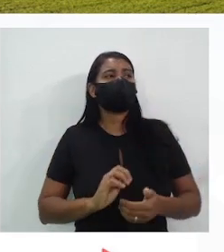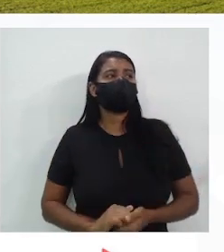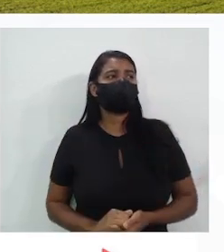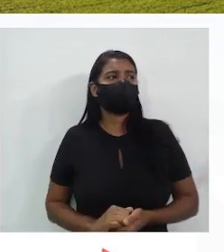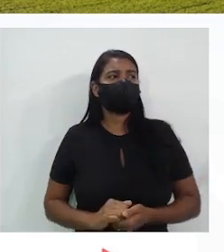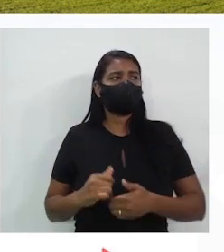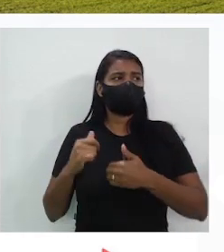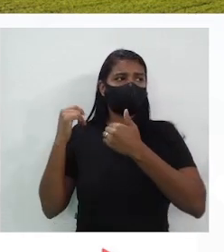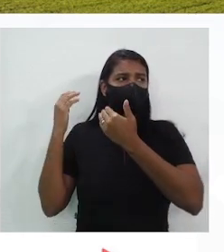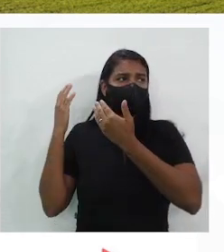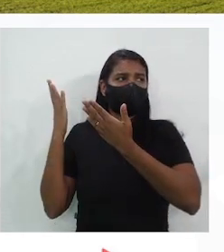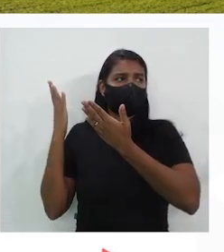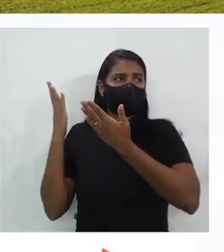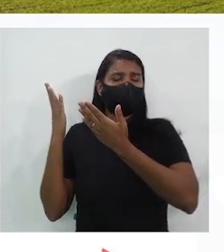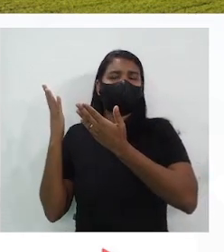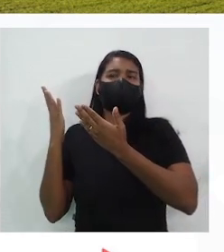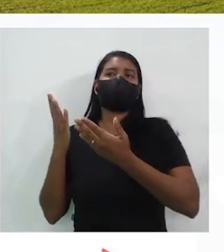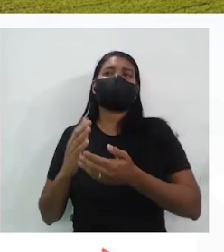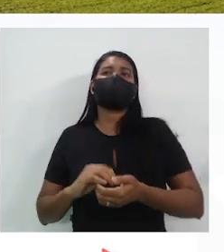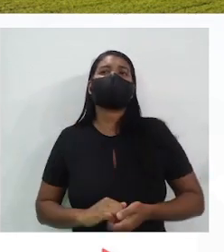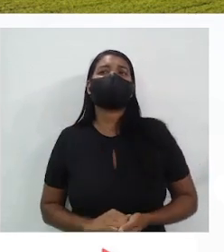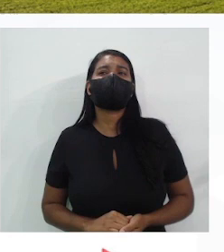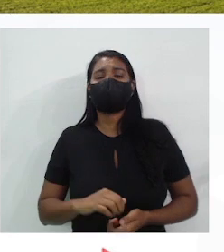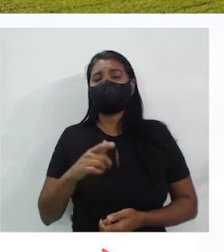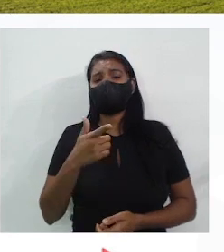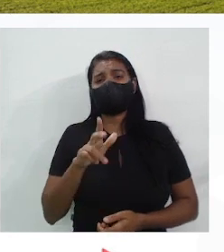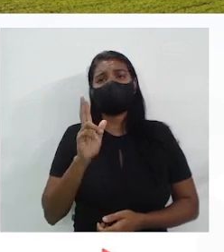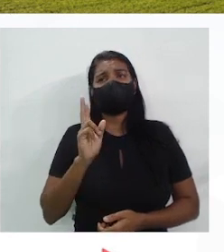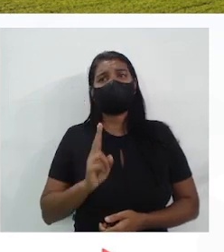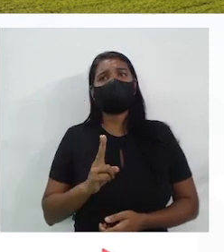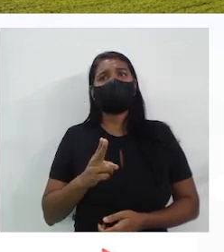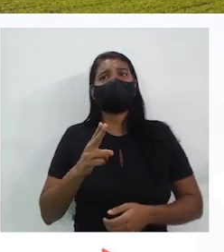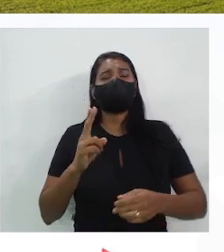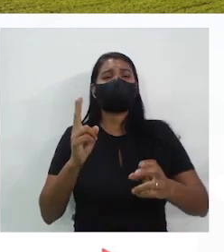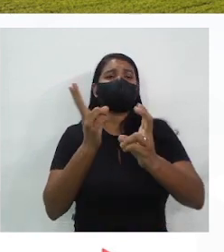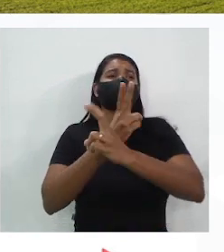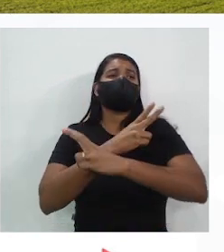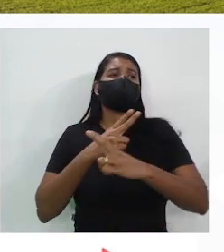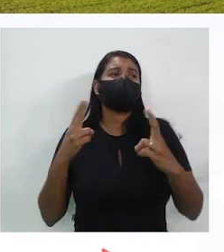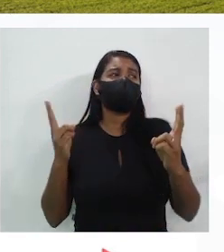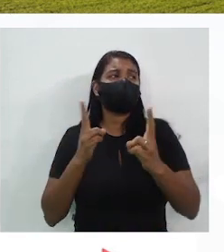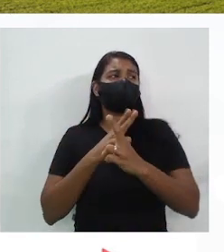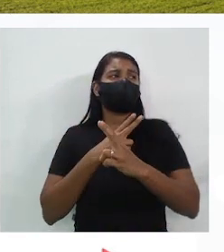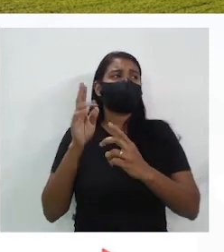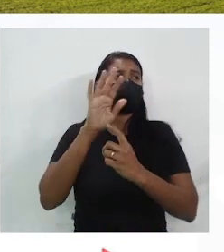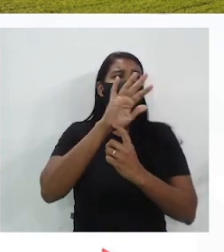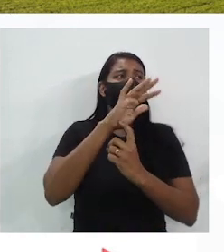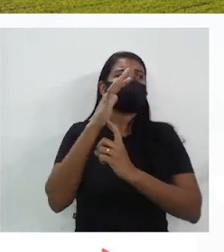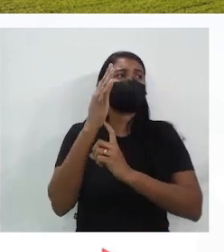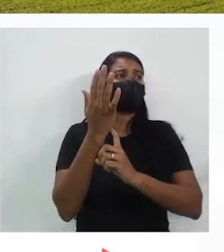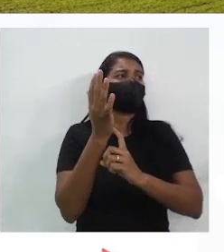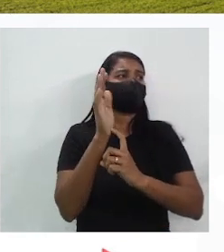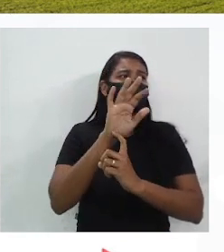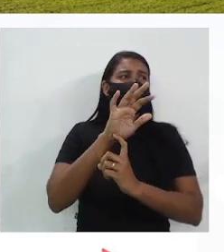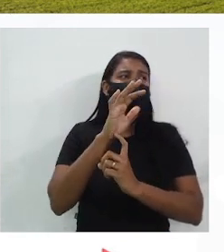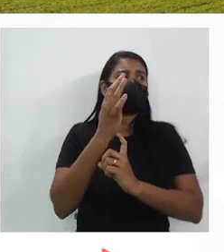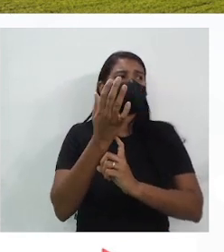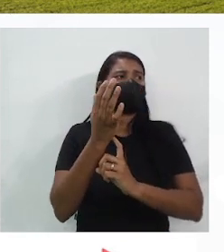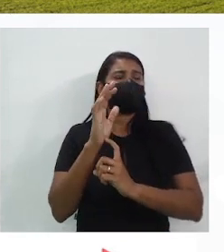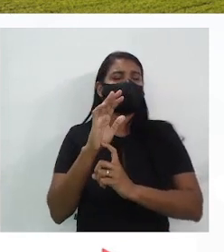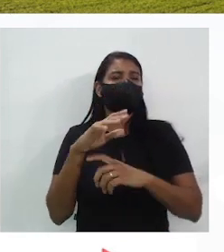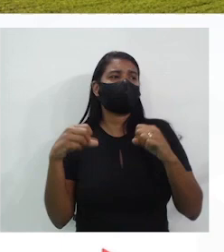A intermitência, ou seja, nem sempre o vento ele vai soprar quando a eletricidade ela